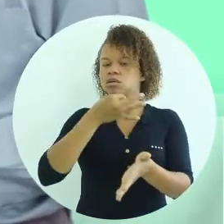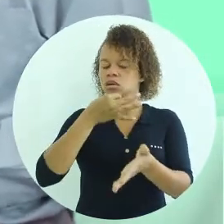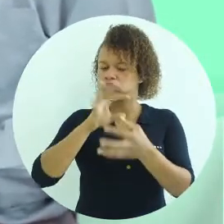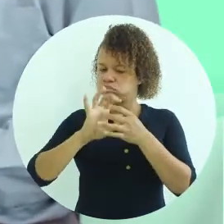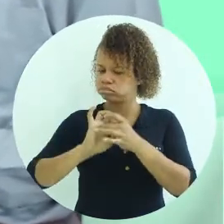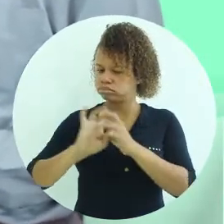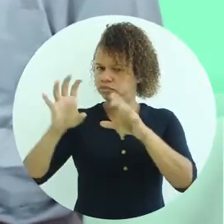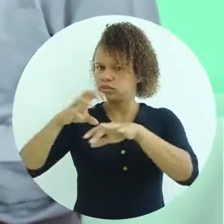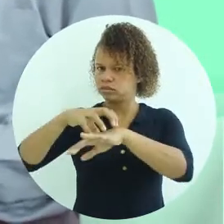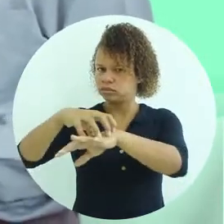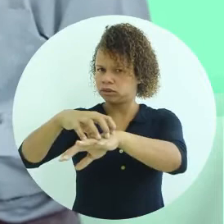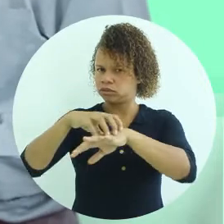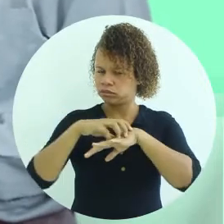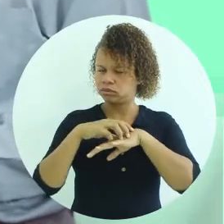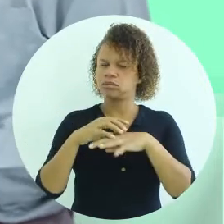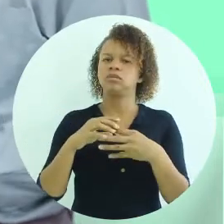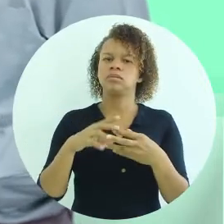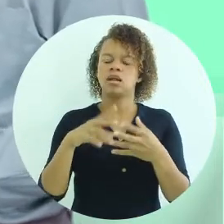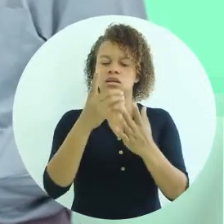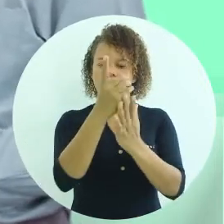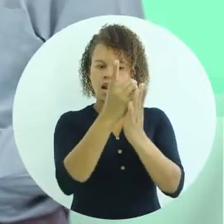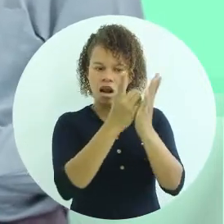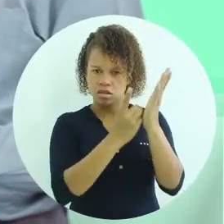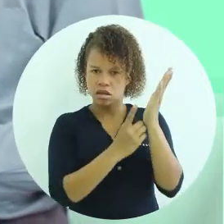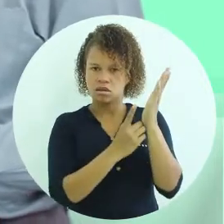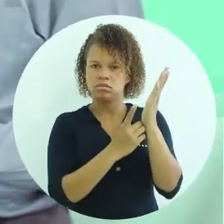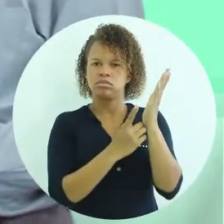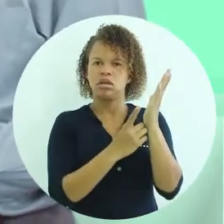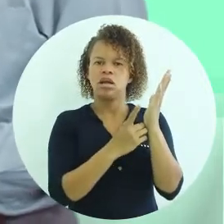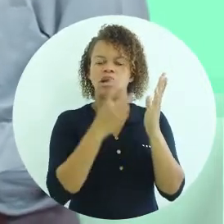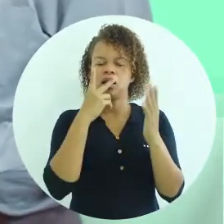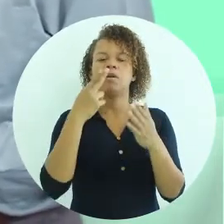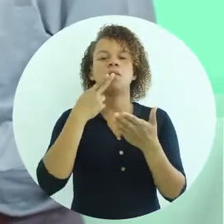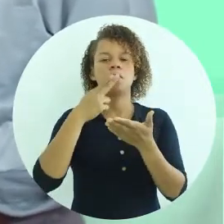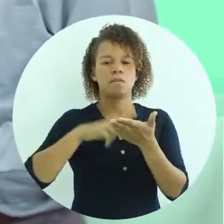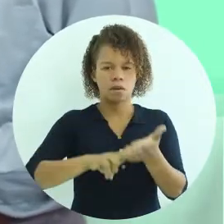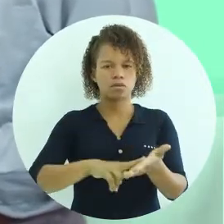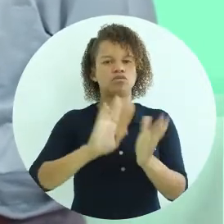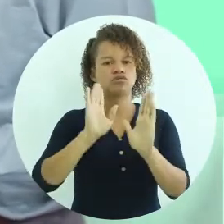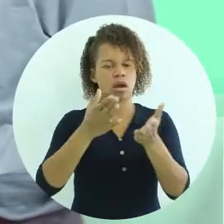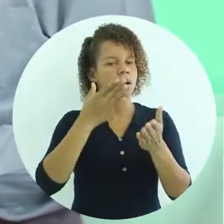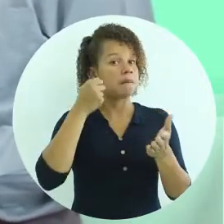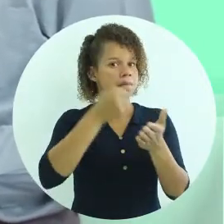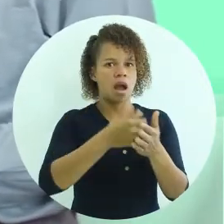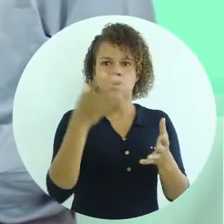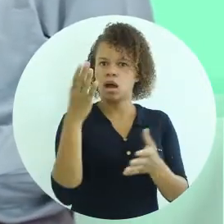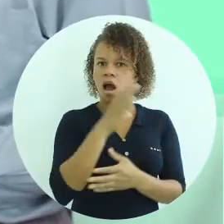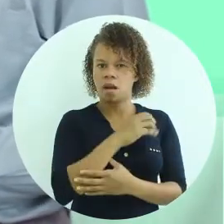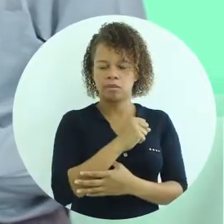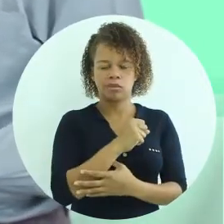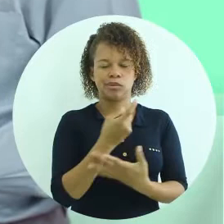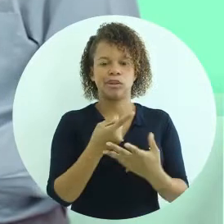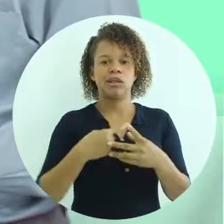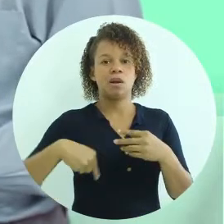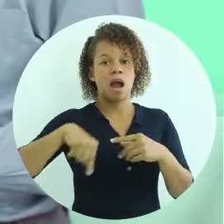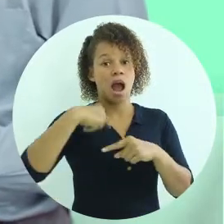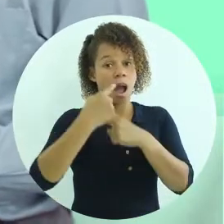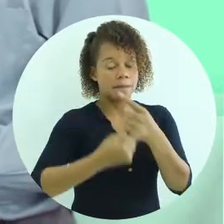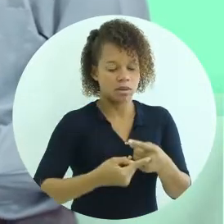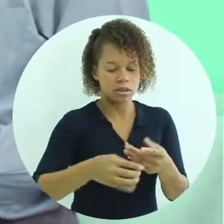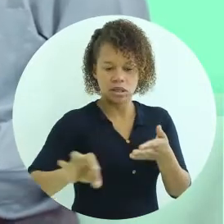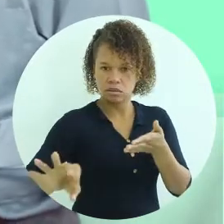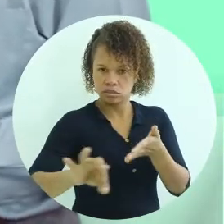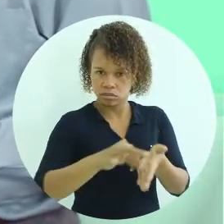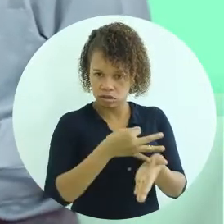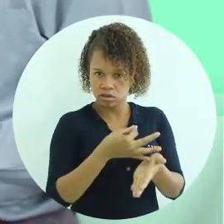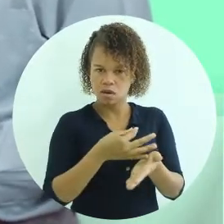aduaneiro registrar essa declaração de importação, e os impostos são todos debitados imediatamente. Após esse registro,